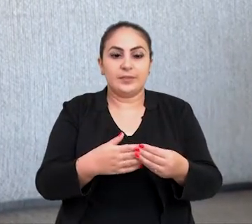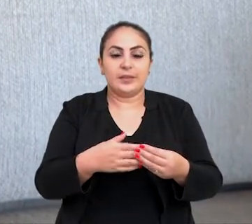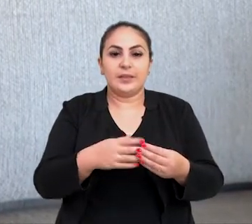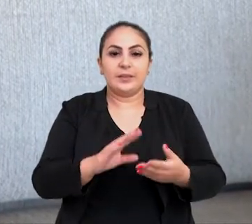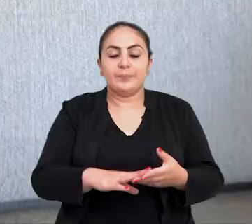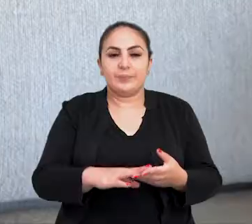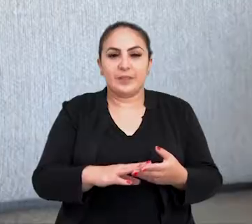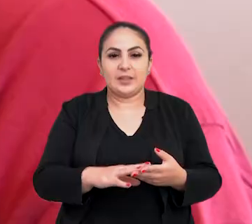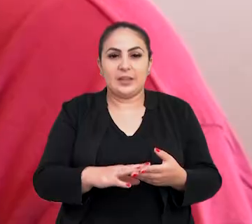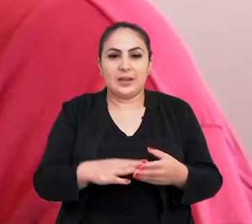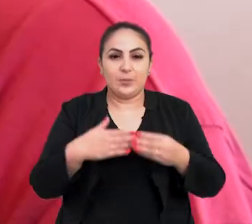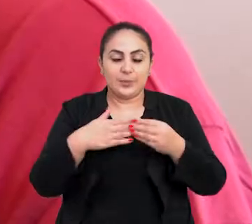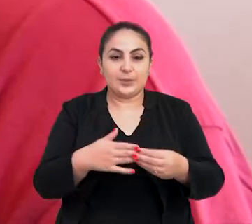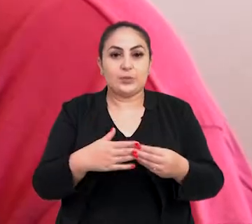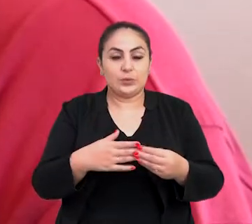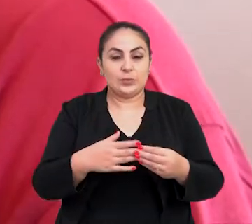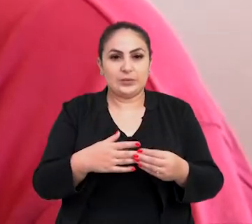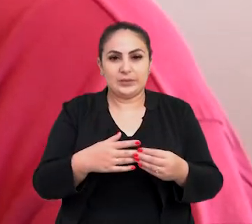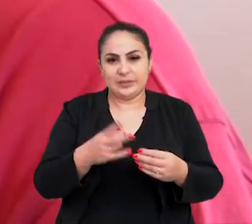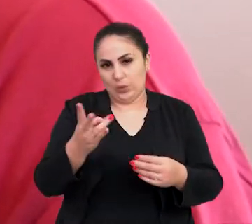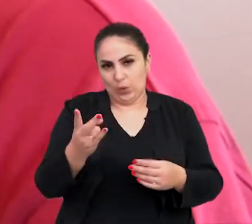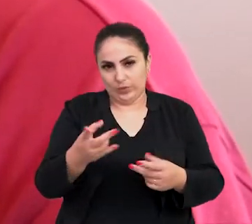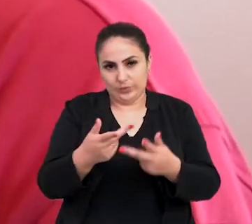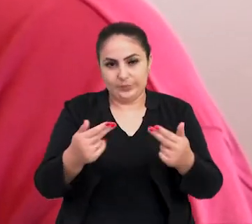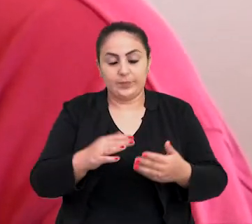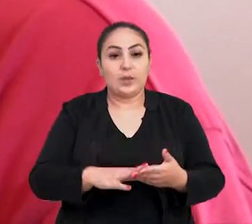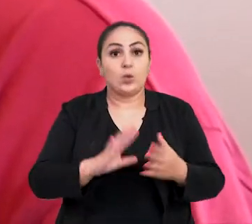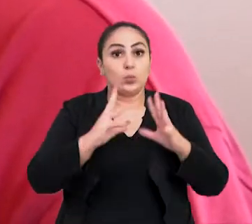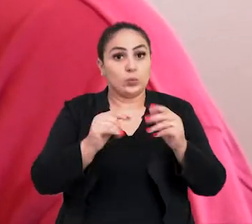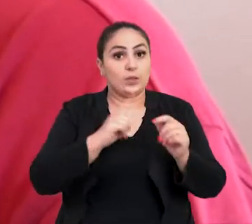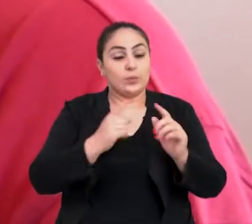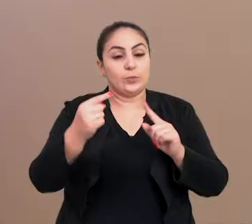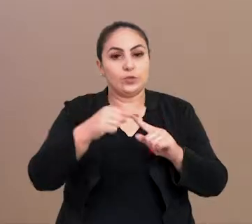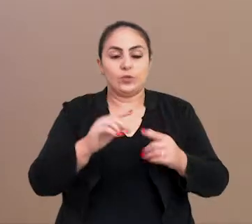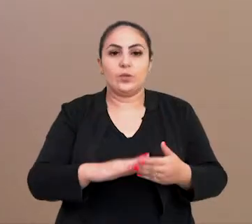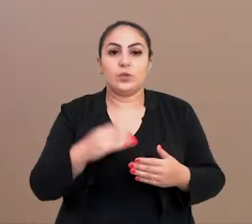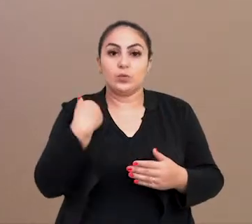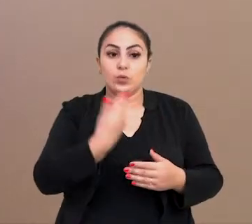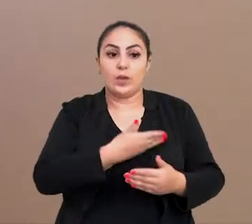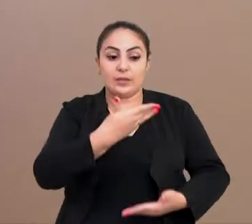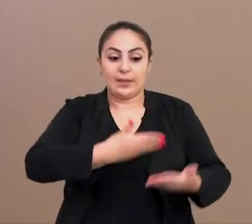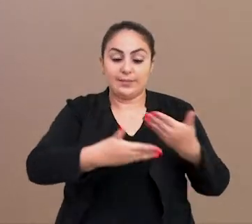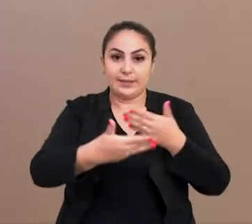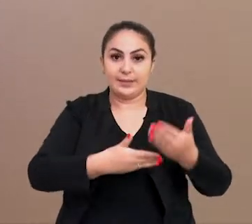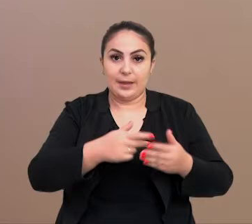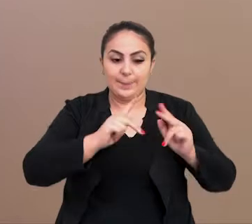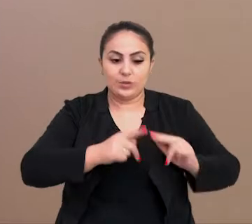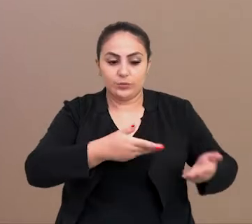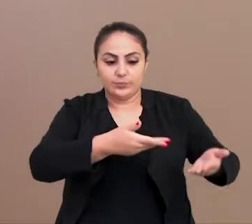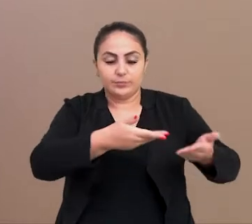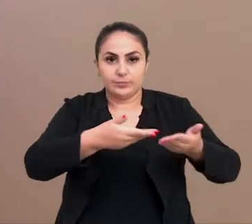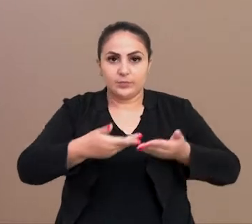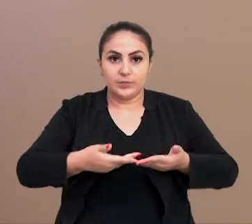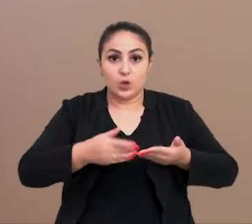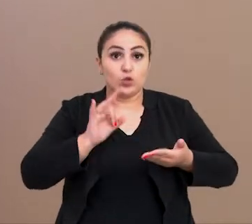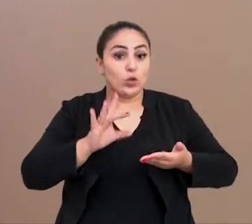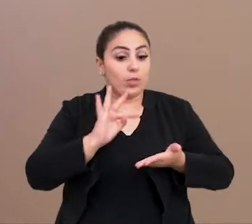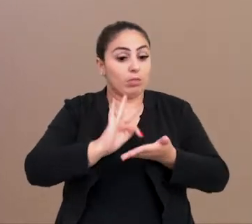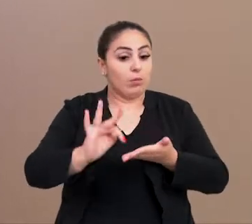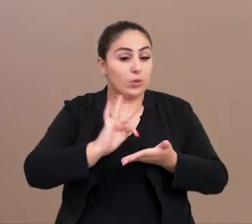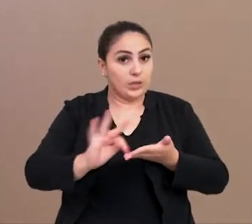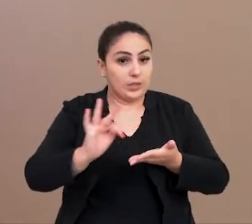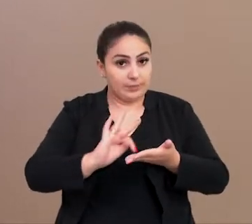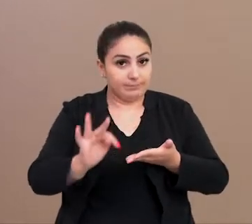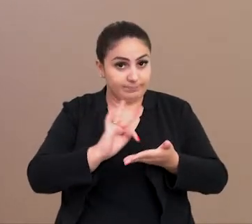dependência química, mas acredita que tudo tem o seu propósito. Uma coisa é a gente atender o acolhido, o dependente químico só